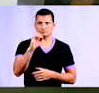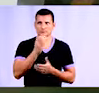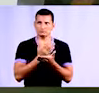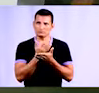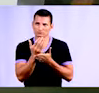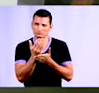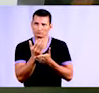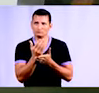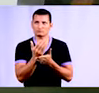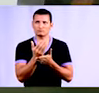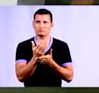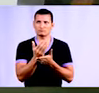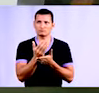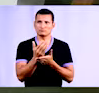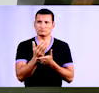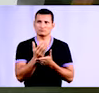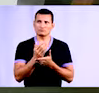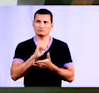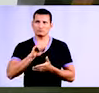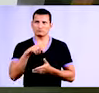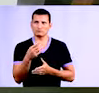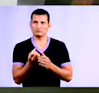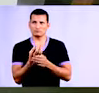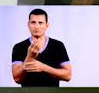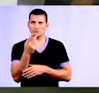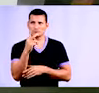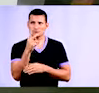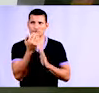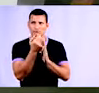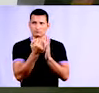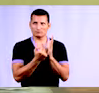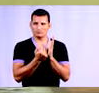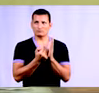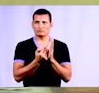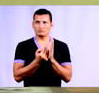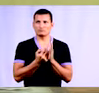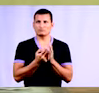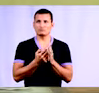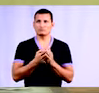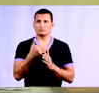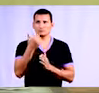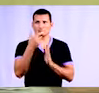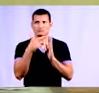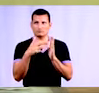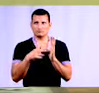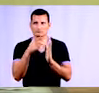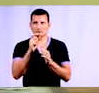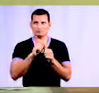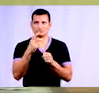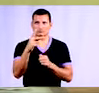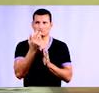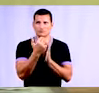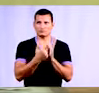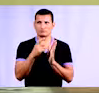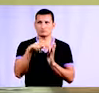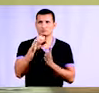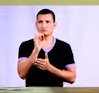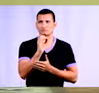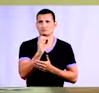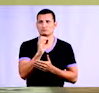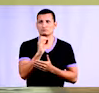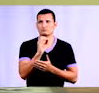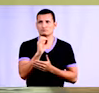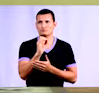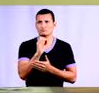da base dele. Você faz o seu programa, certo? A primeira instrução que você faz no programa é o endereço zero do seu processo, entendeu? Que vai